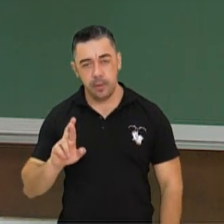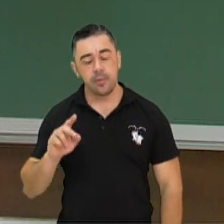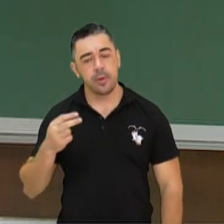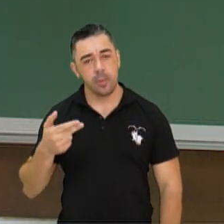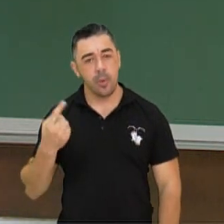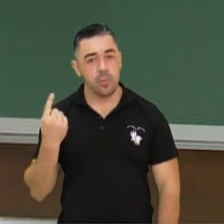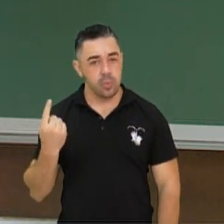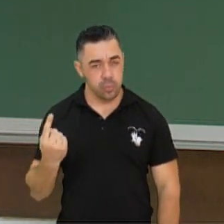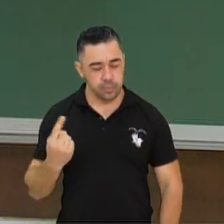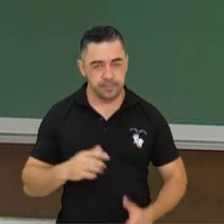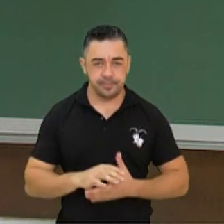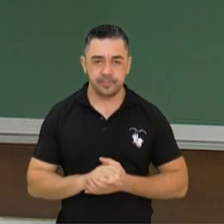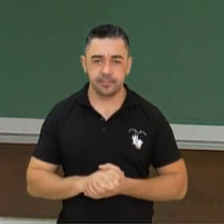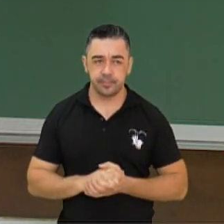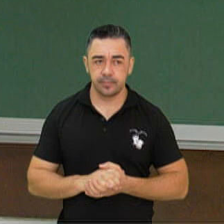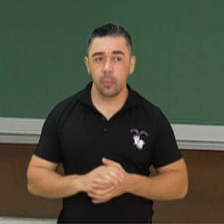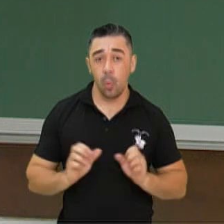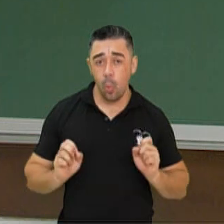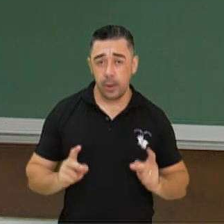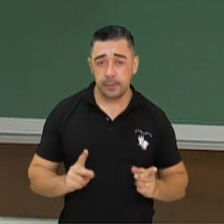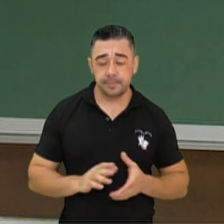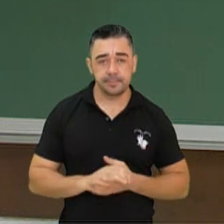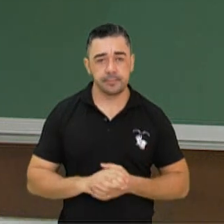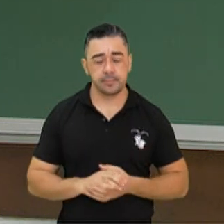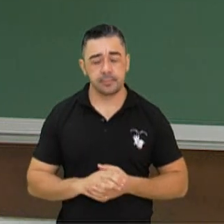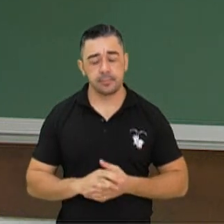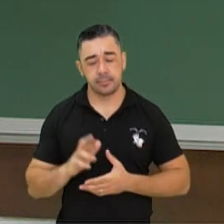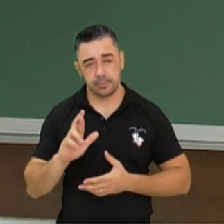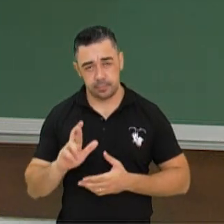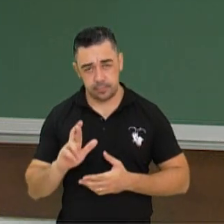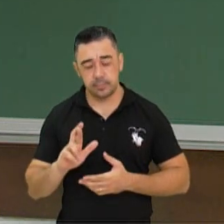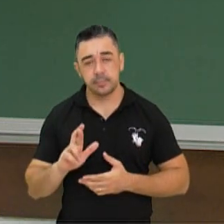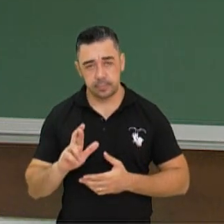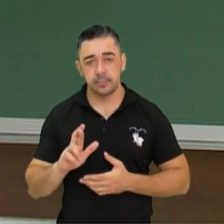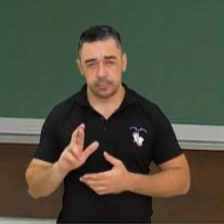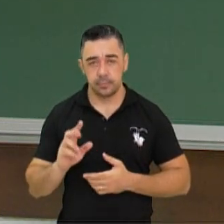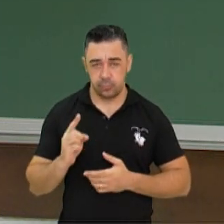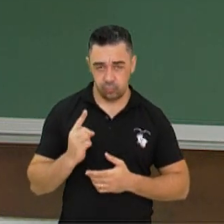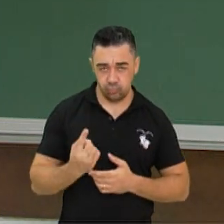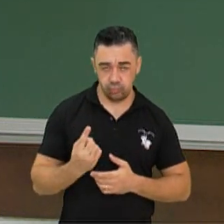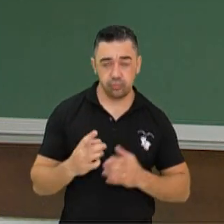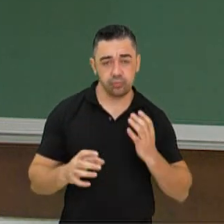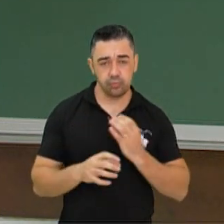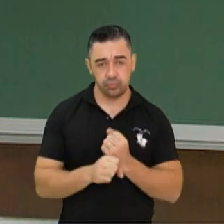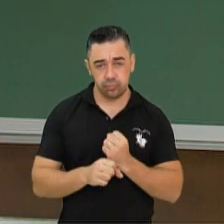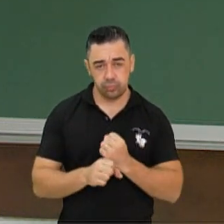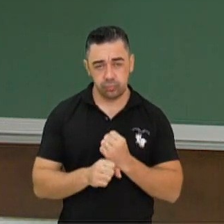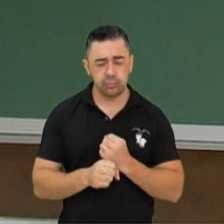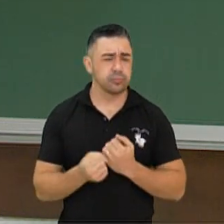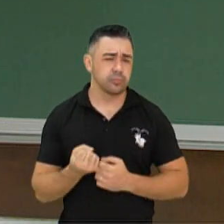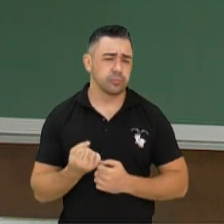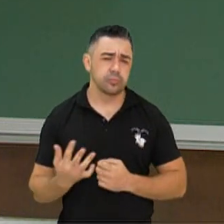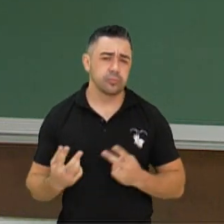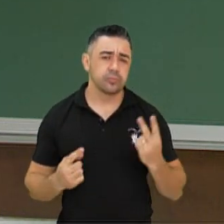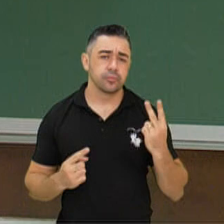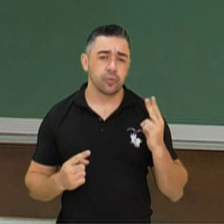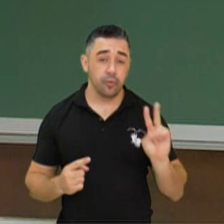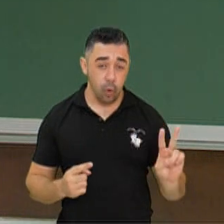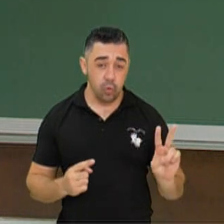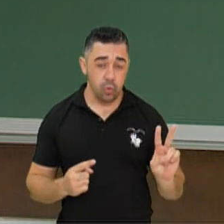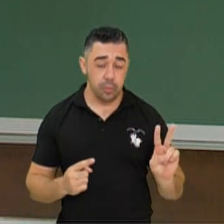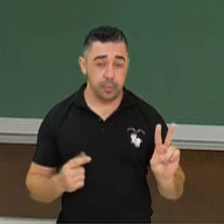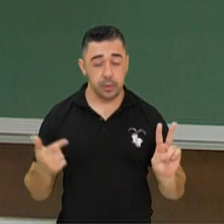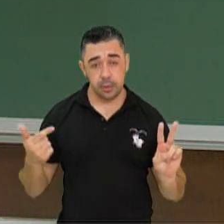igual a 1. Ok, tenho o raio da primeira cisterna, agora eu vou calcular qual que seria o volume